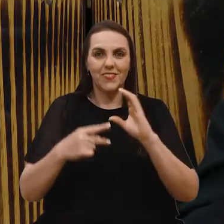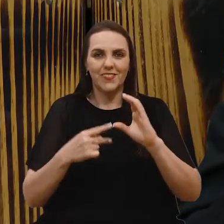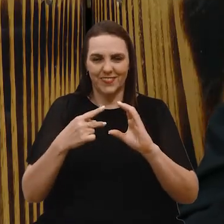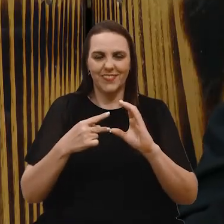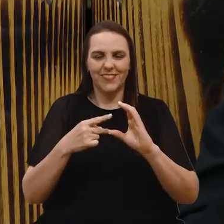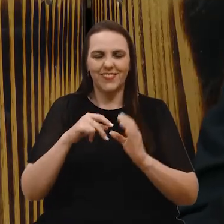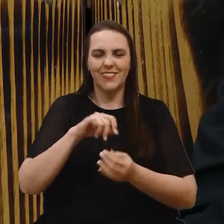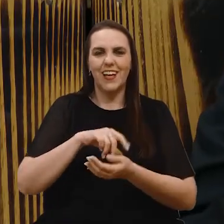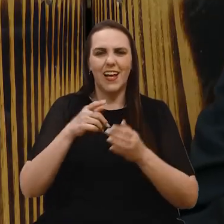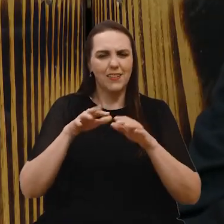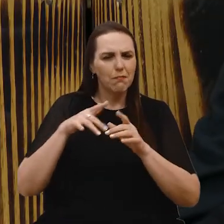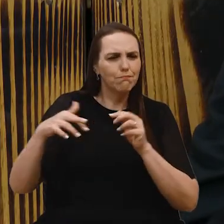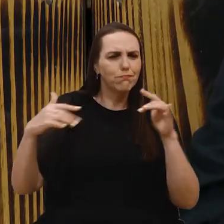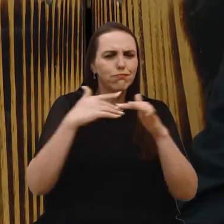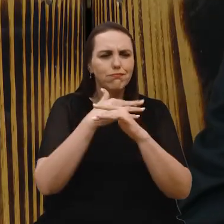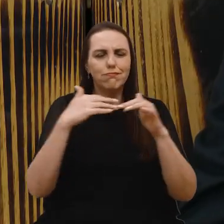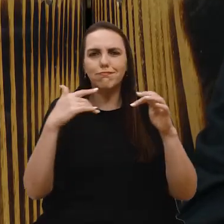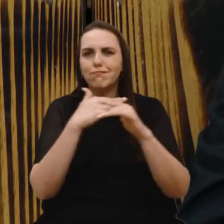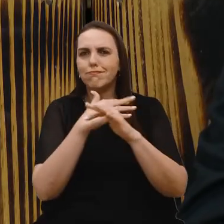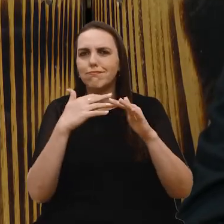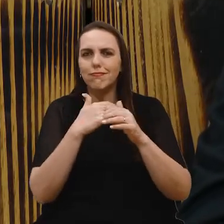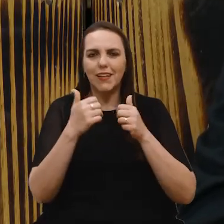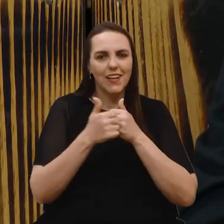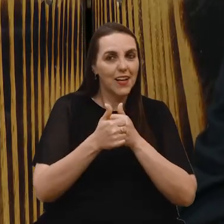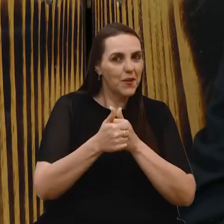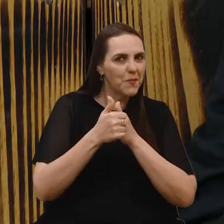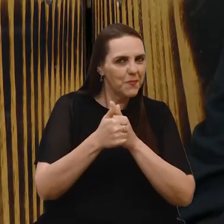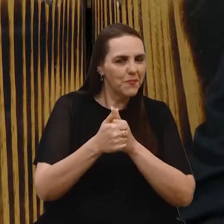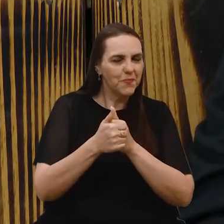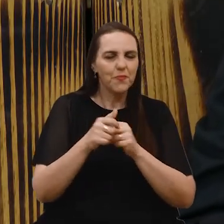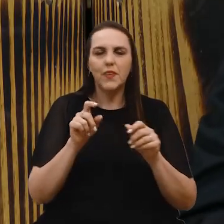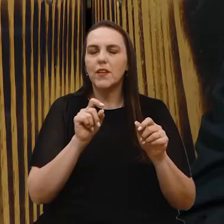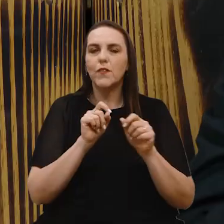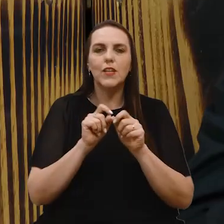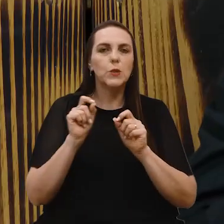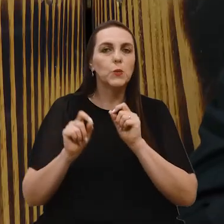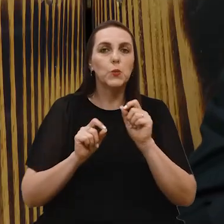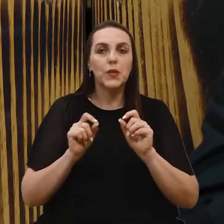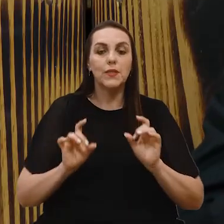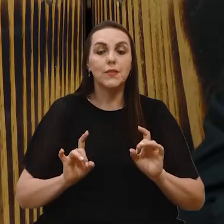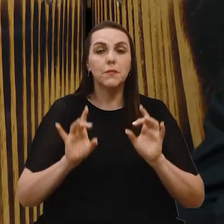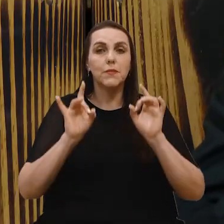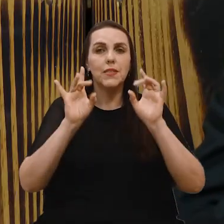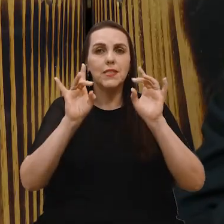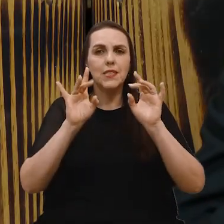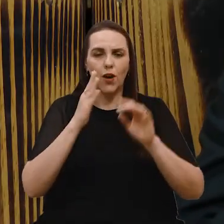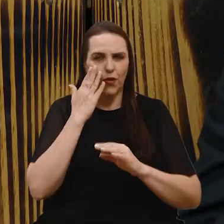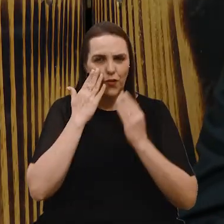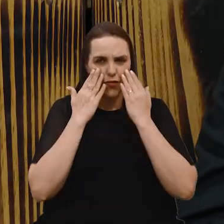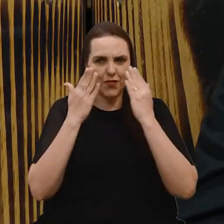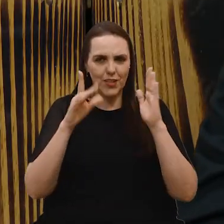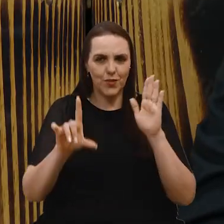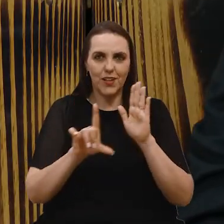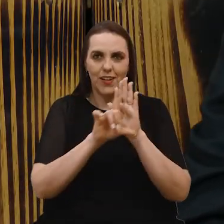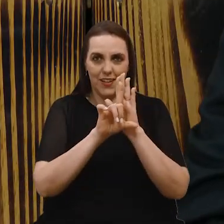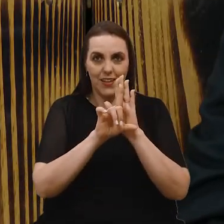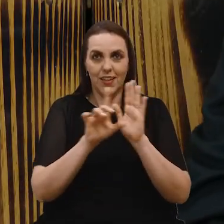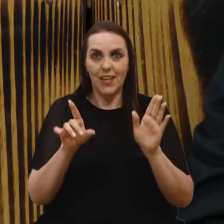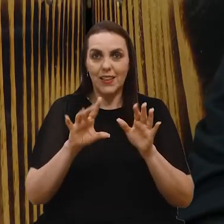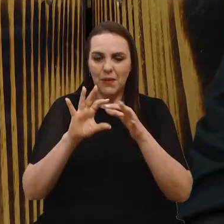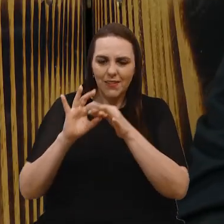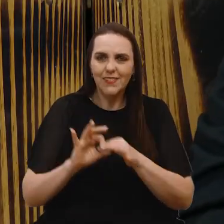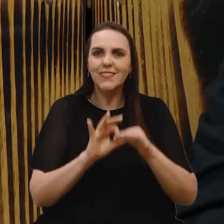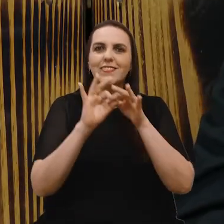do centro de eventos, as pessoas transitando aqui, já nos acompanhando, para fazermos aqui uma edição especial, não só do De Frente com a Lei, mas